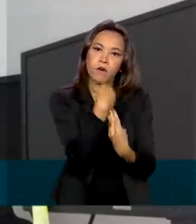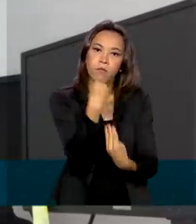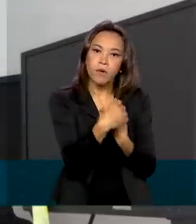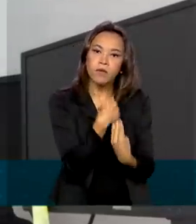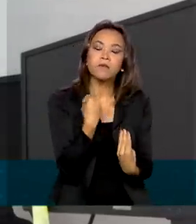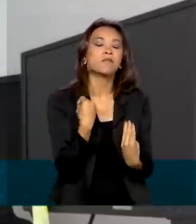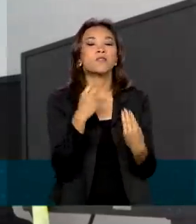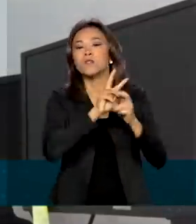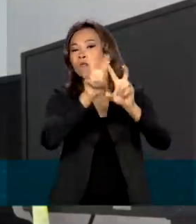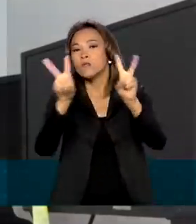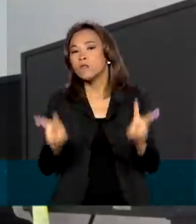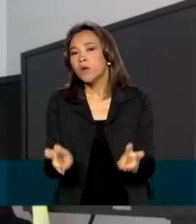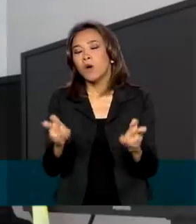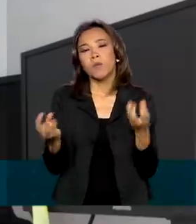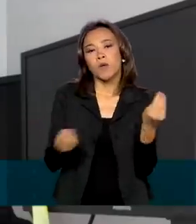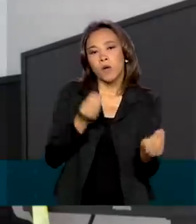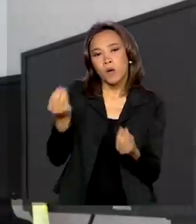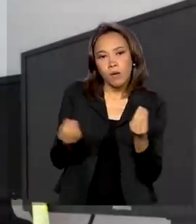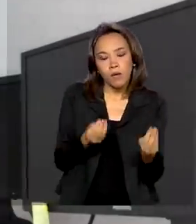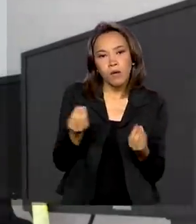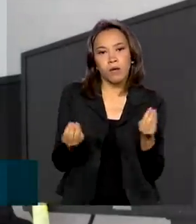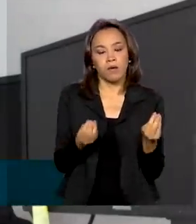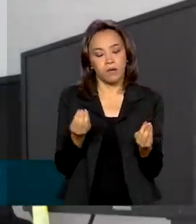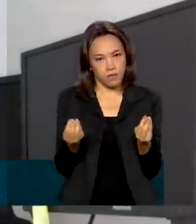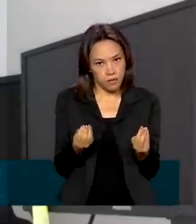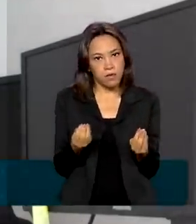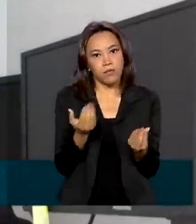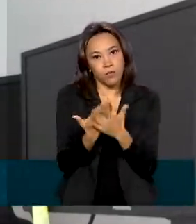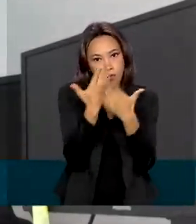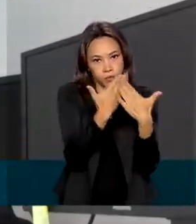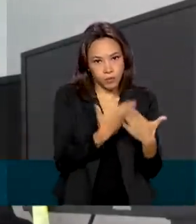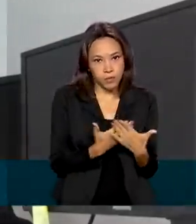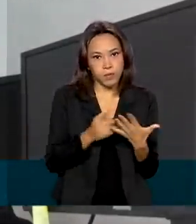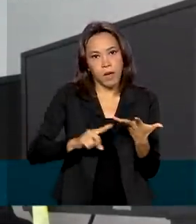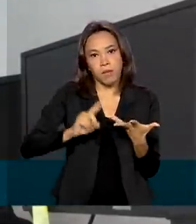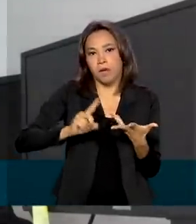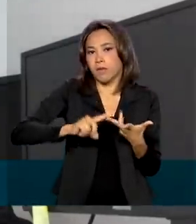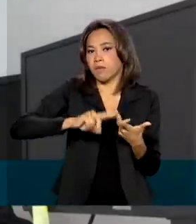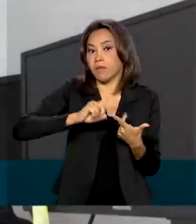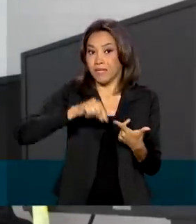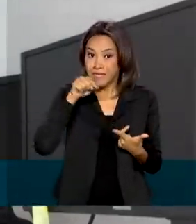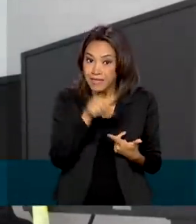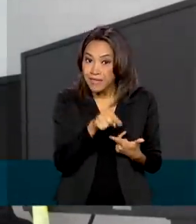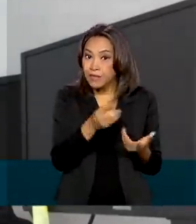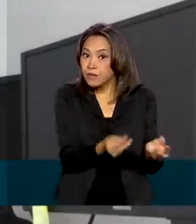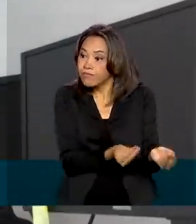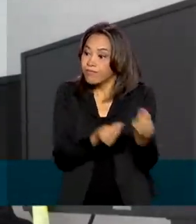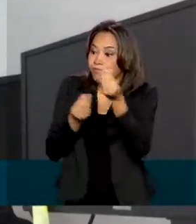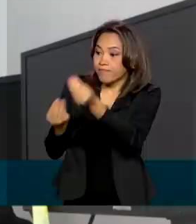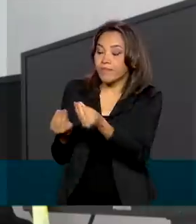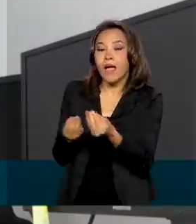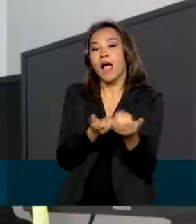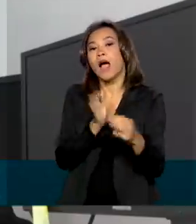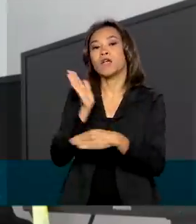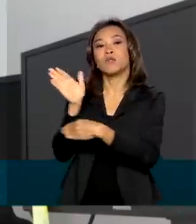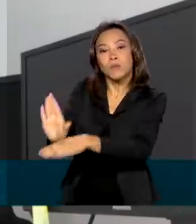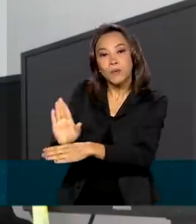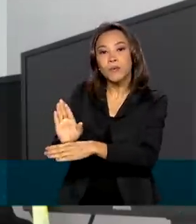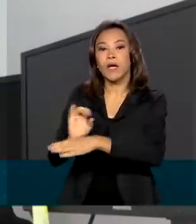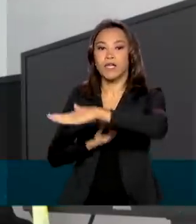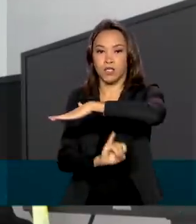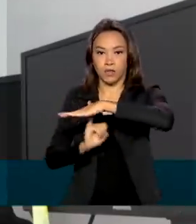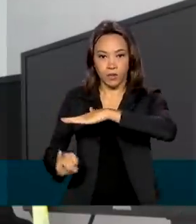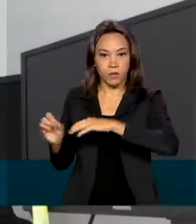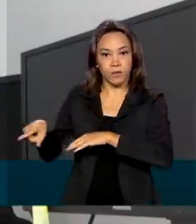também indicações a respeito de prosseguimento de estudos né isso ajuda as instituições de ensino a orientar os seus